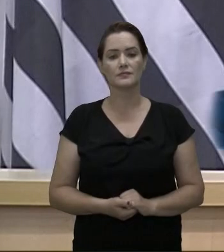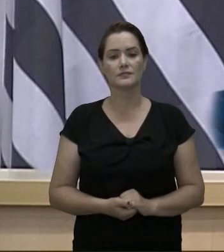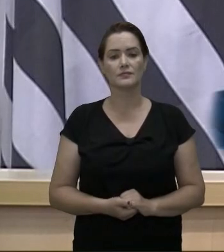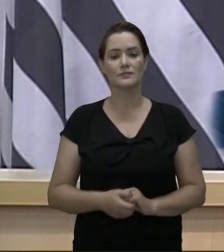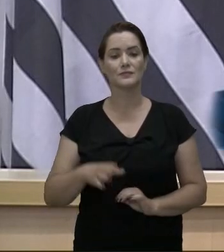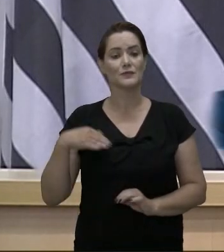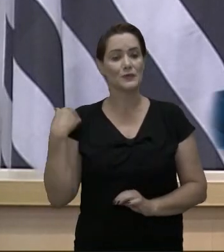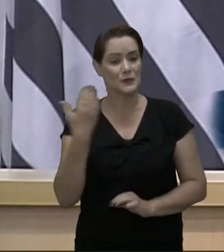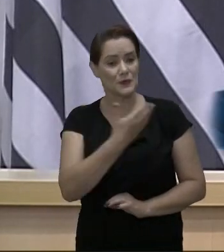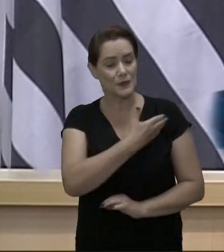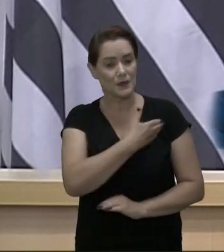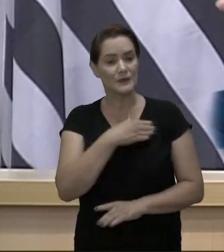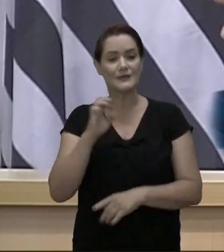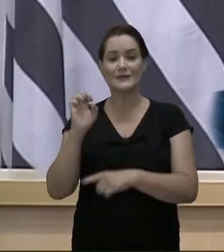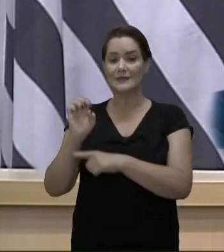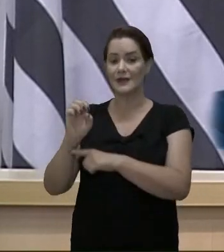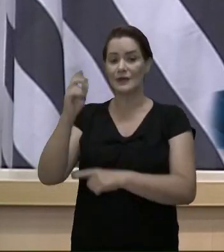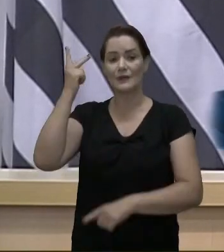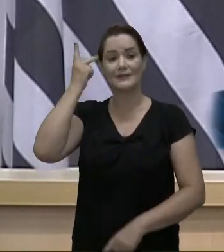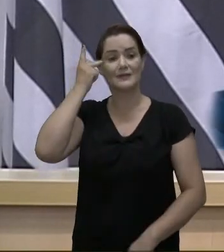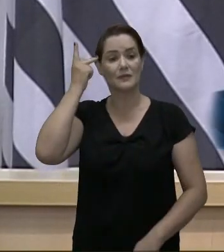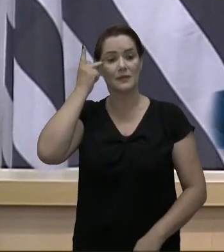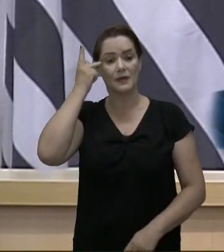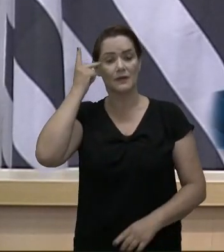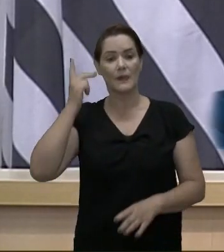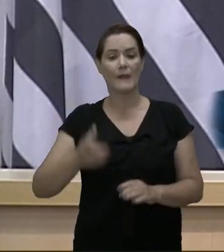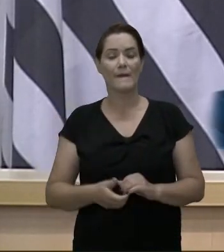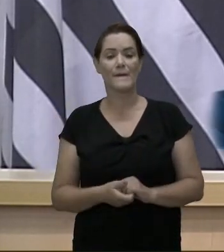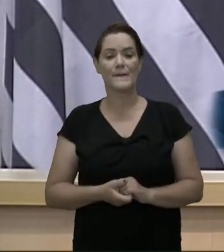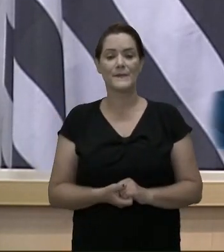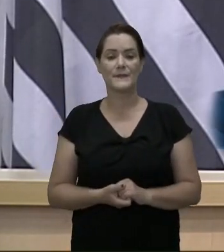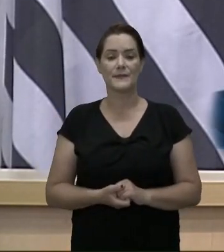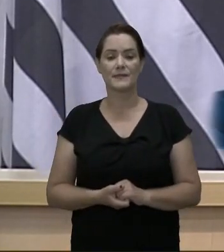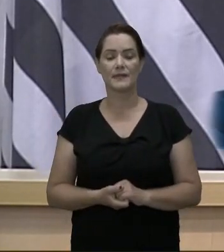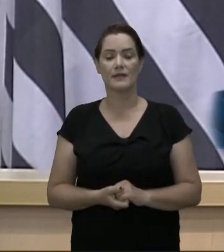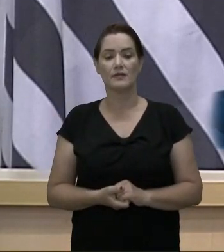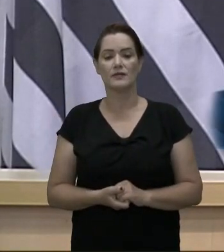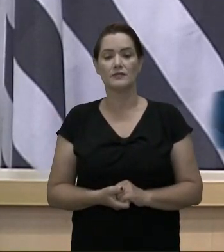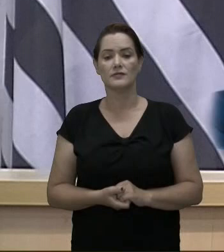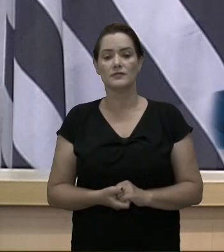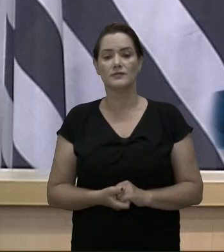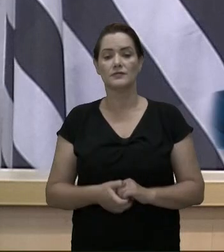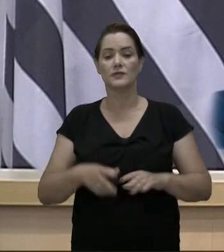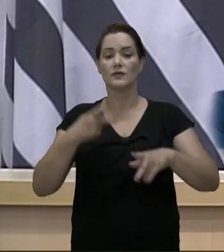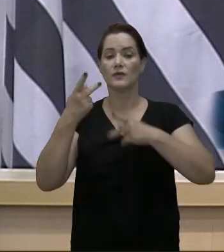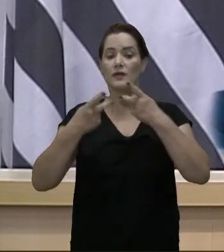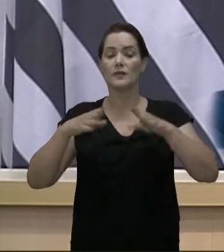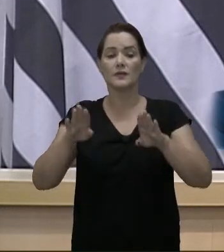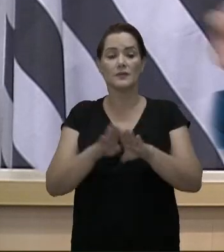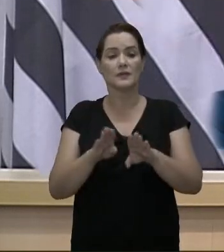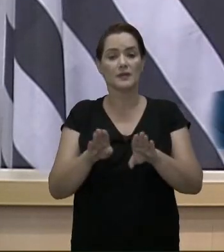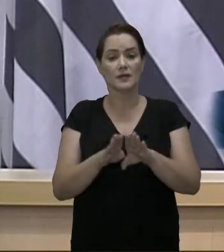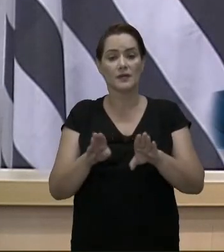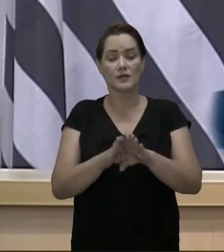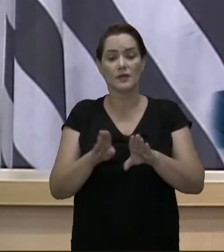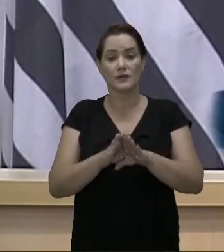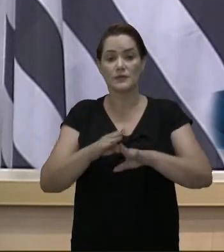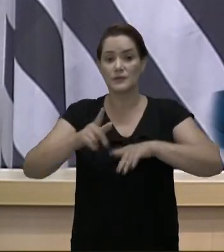do nosso estado de São Paulo, podemos dizer assim, né? E podemos dizer também a nossa